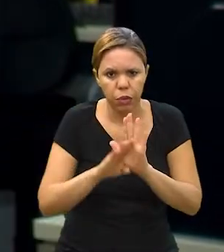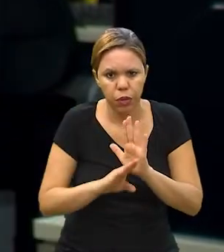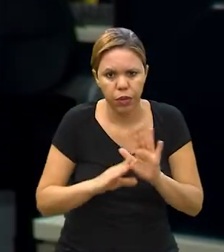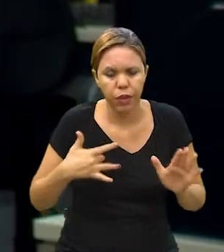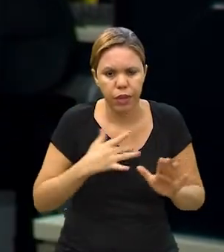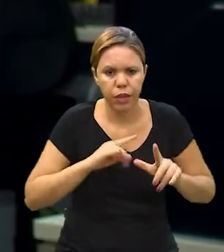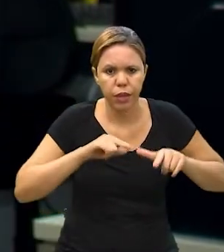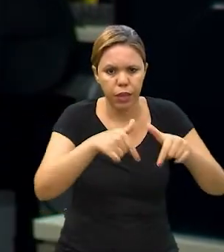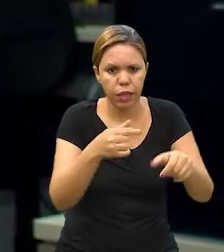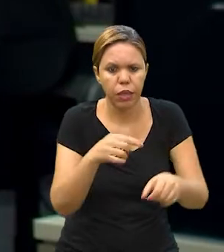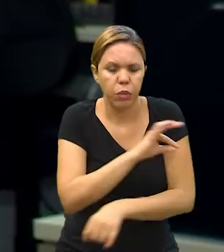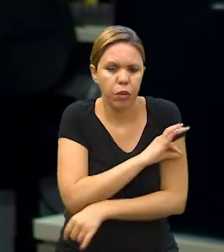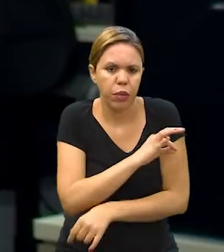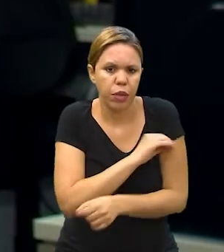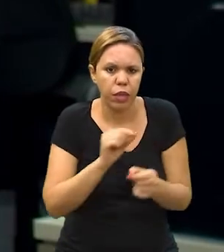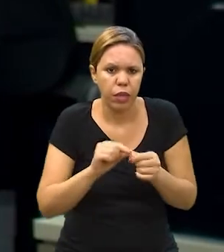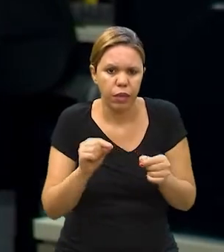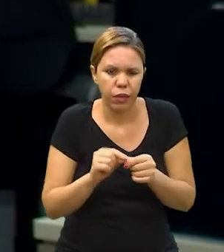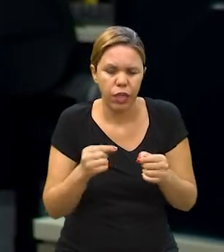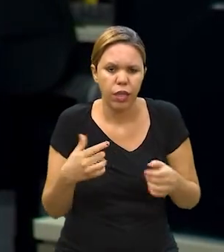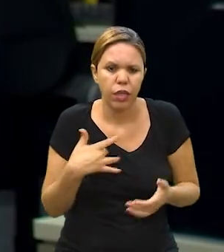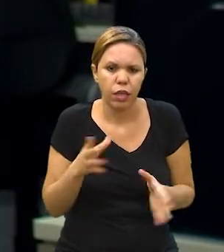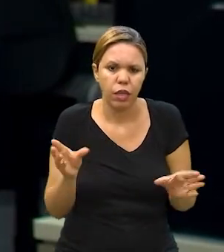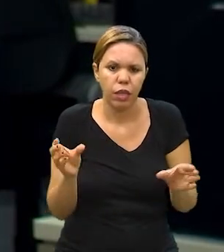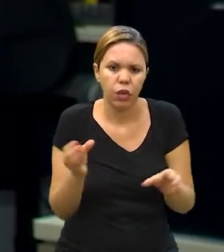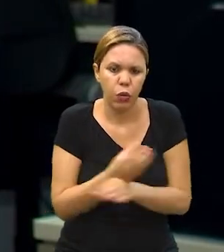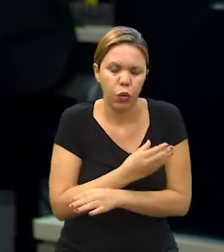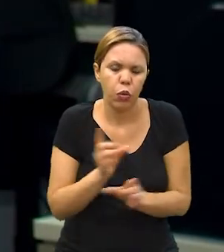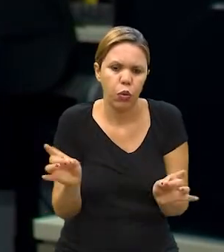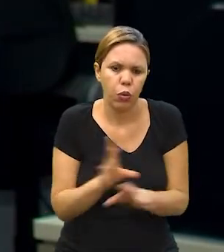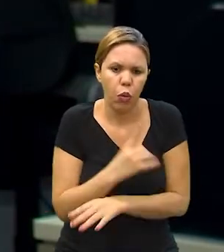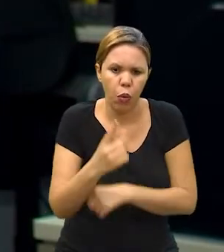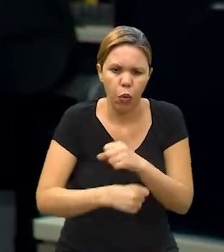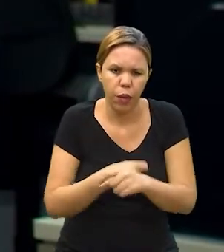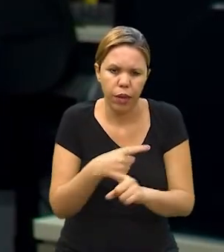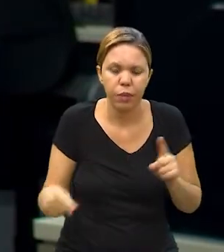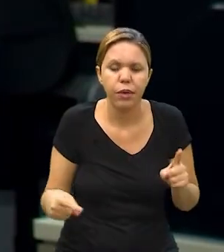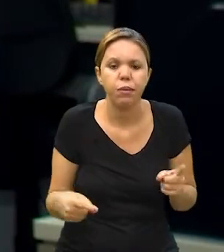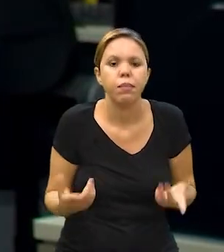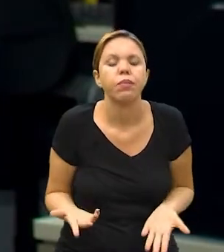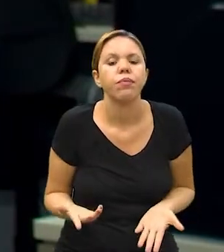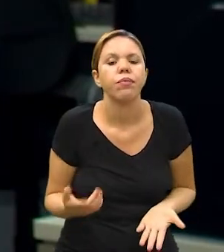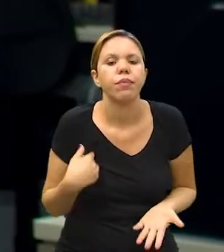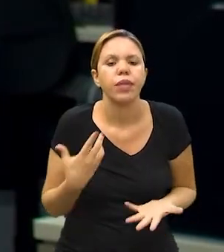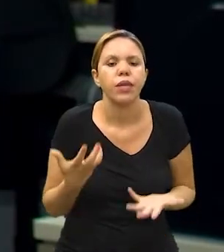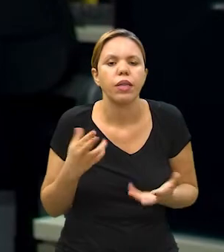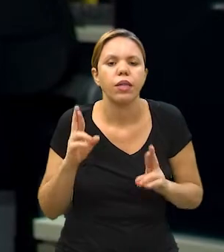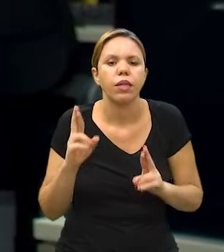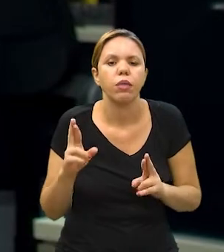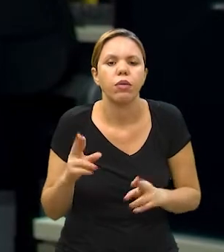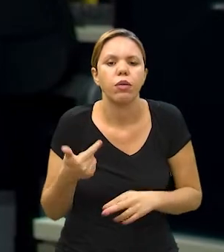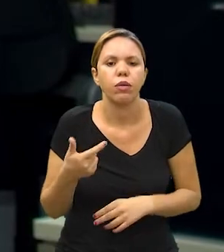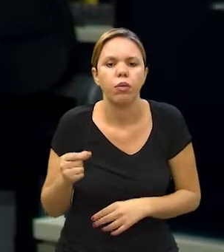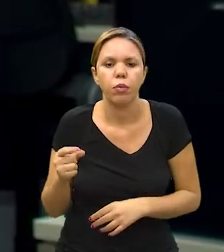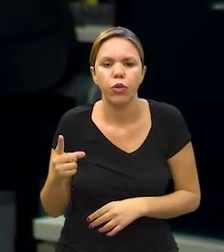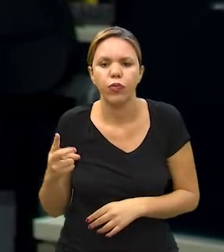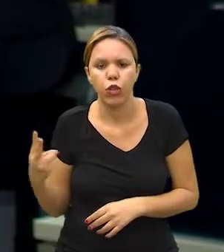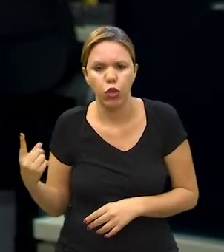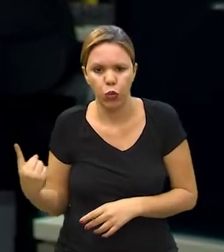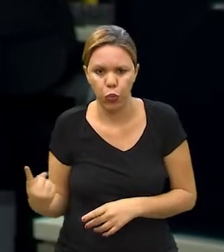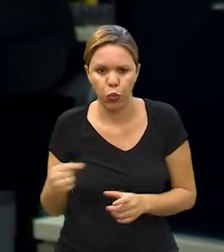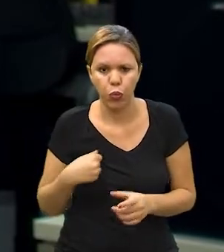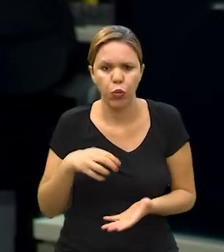Ação, obras que a Prefeitura fez de equipamentos de saúde sendo concluídas em prazos curtos, de um ano e meio, né, e é isso que a gente espera. A gente espera que em 2021 esse